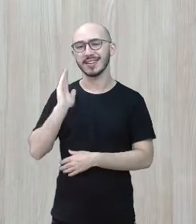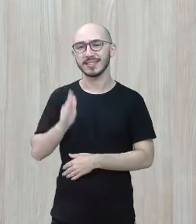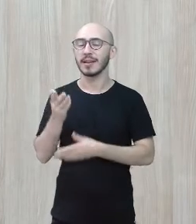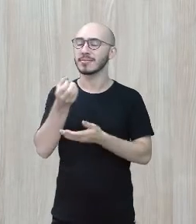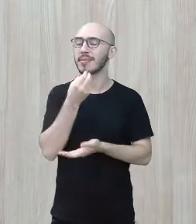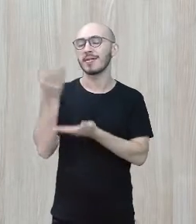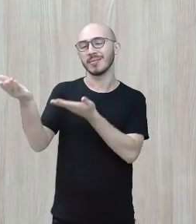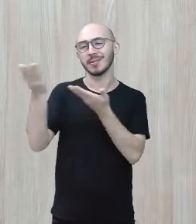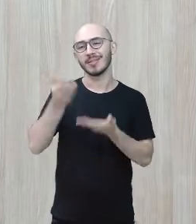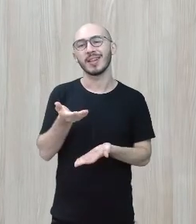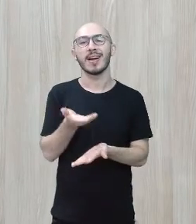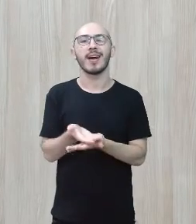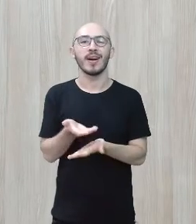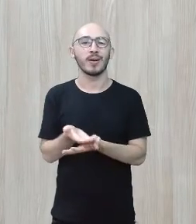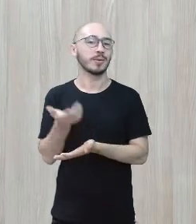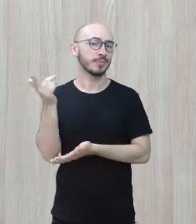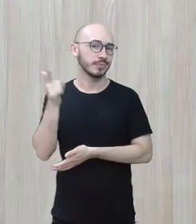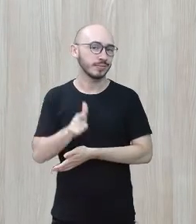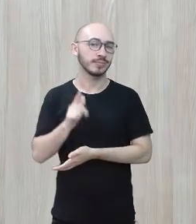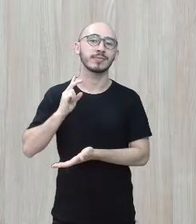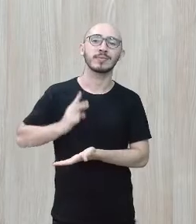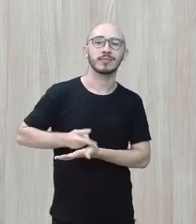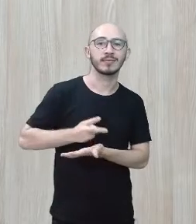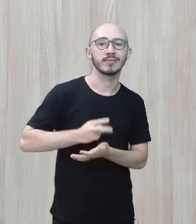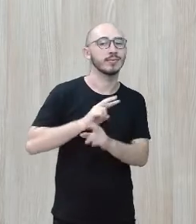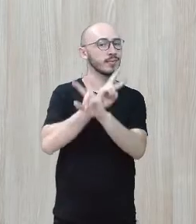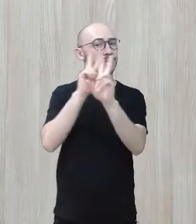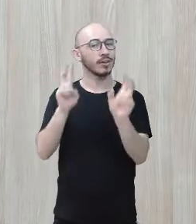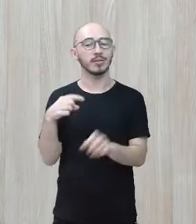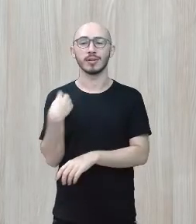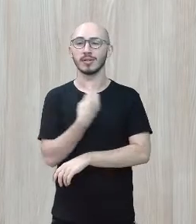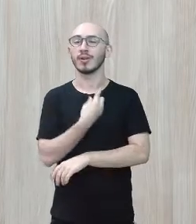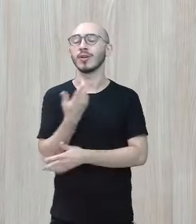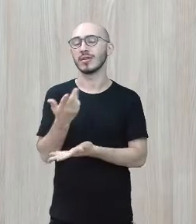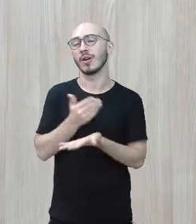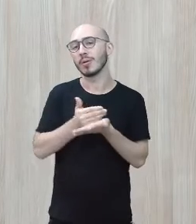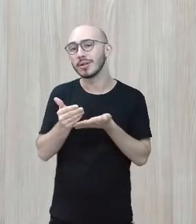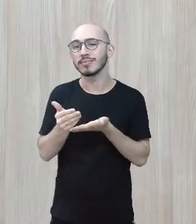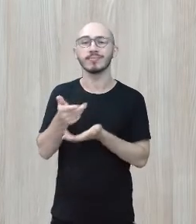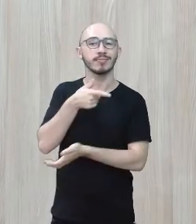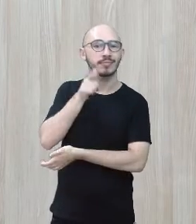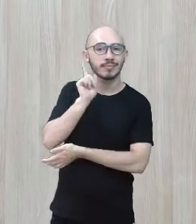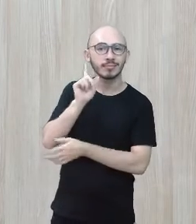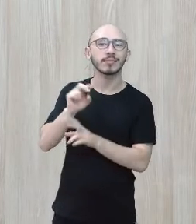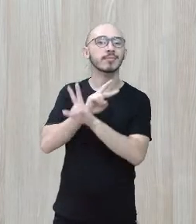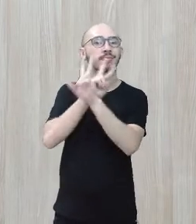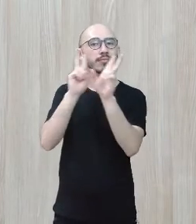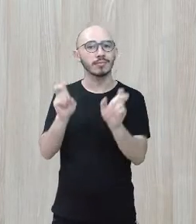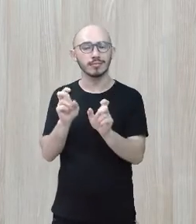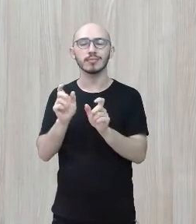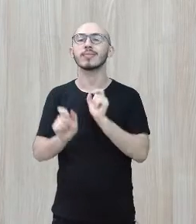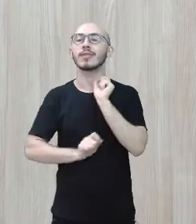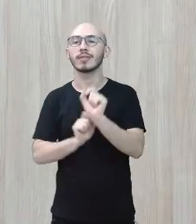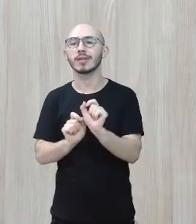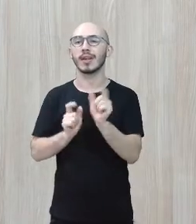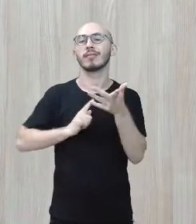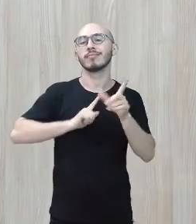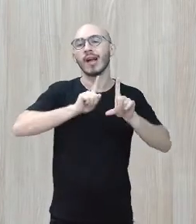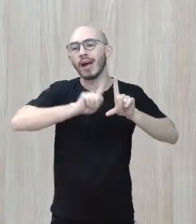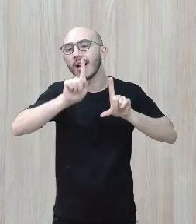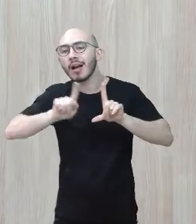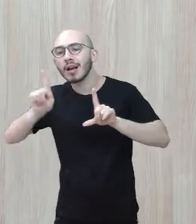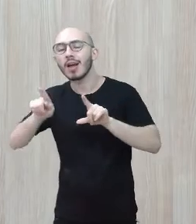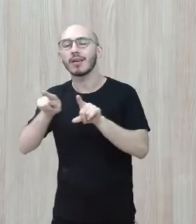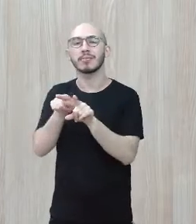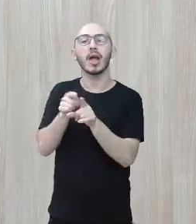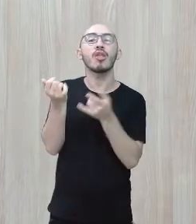uma vez à nossa aula, dando continuidade ao conteúdo que a gente começou ontem, falando um pouquinho sobre estatística, gráficos,